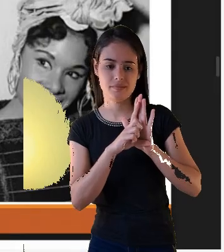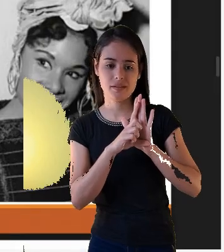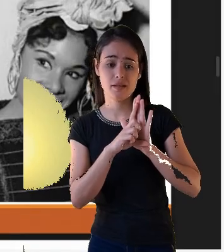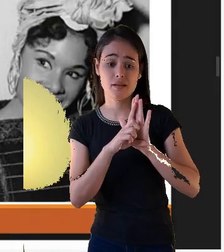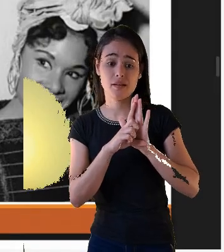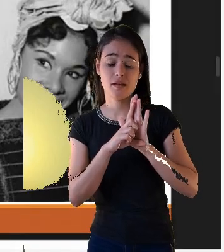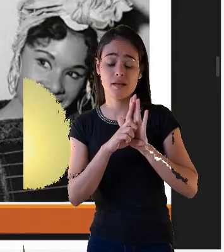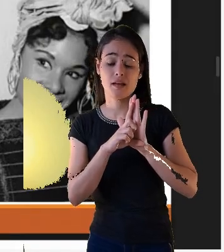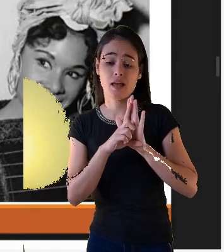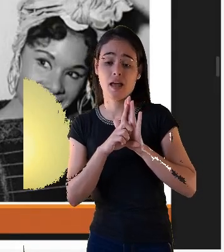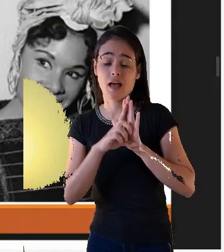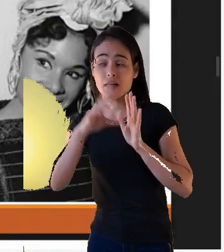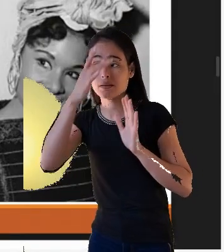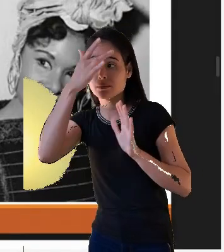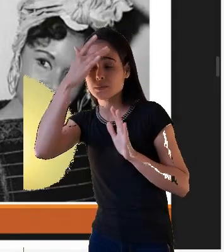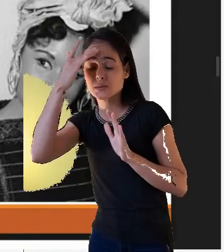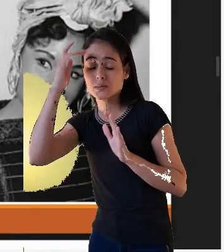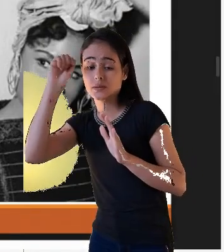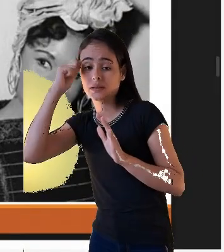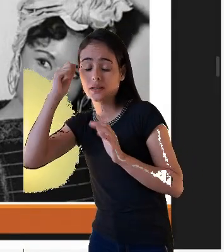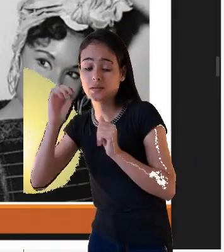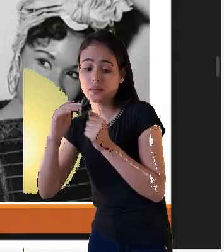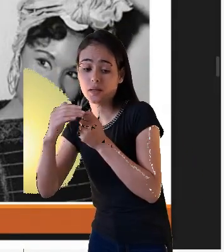episódio ele foi assim